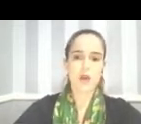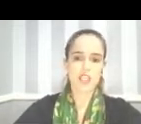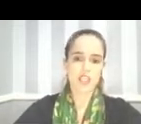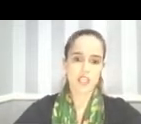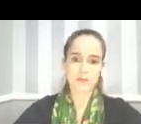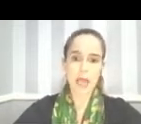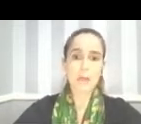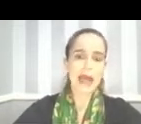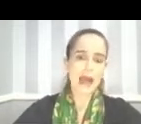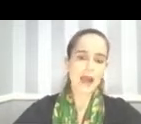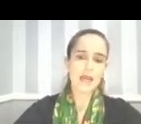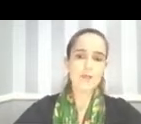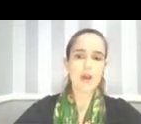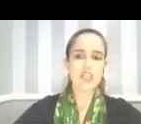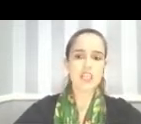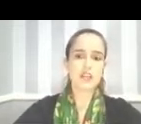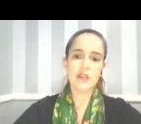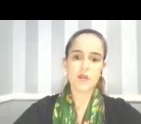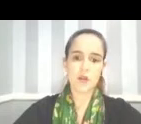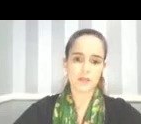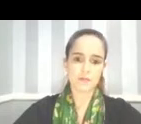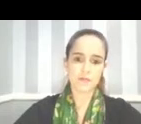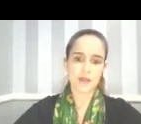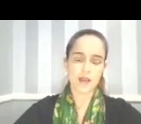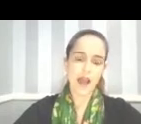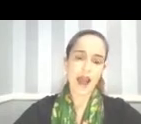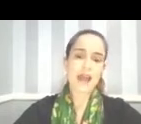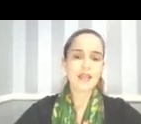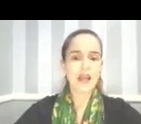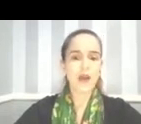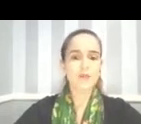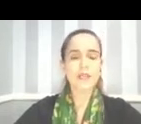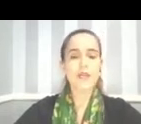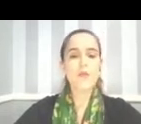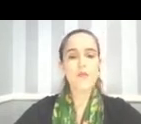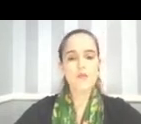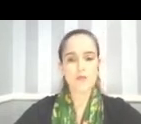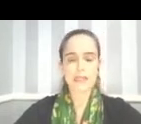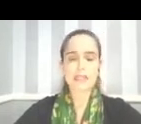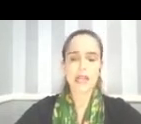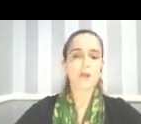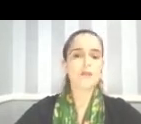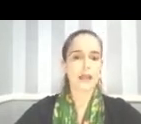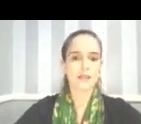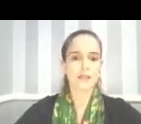tenha hemorragia capilar e hemorragia venosa. A arterial não é tão comum, mas ela acontece.